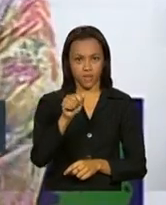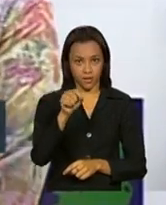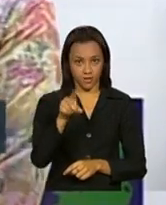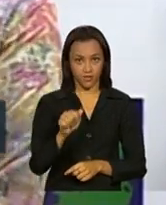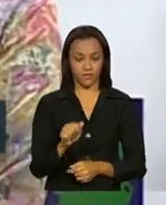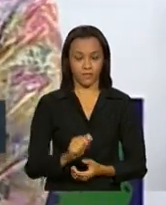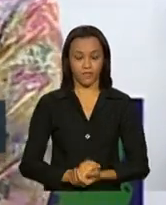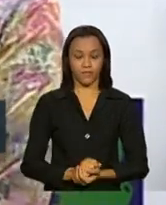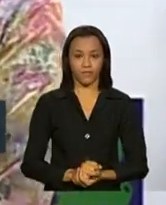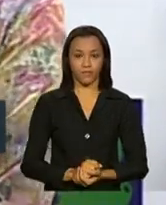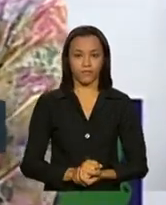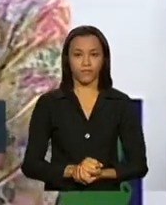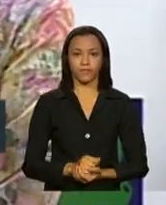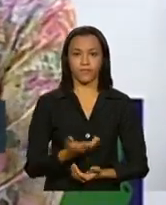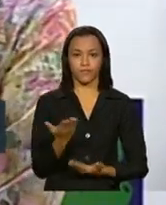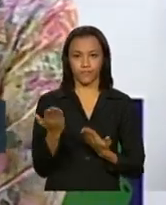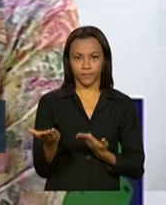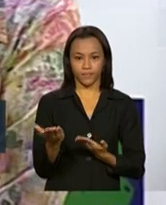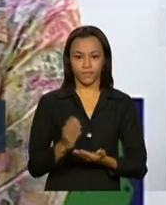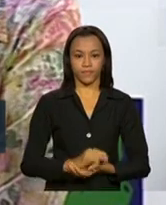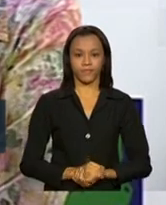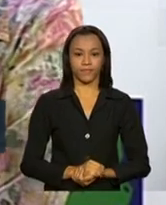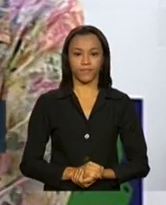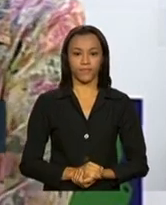Oliveira Onde está